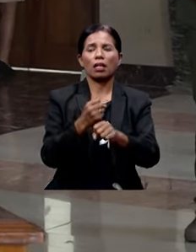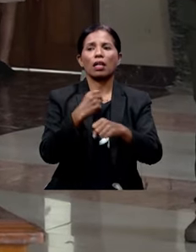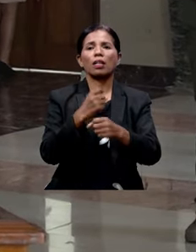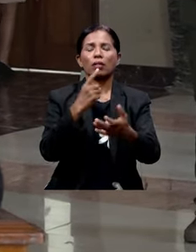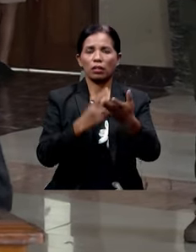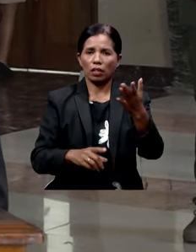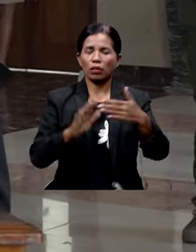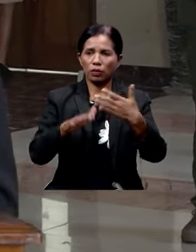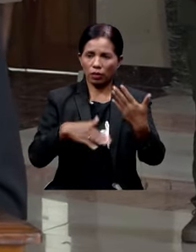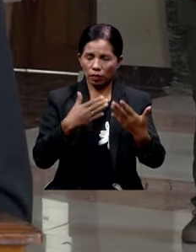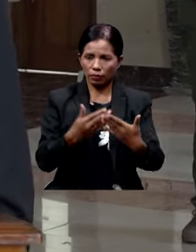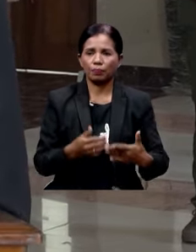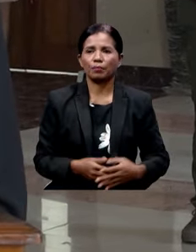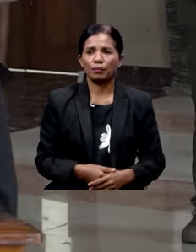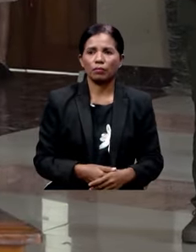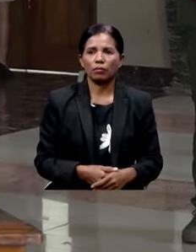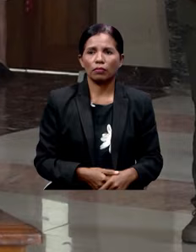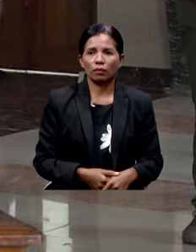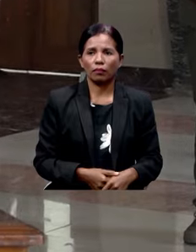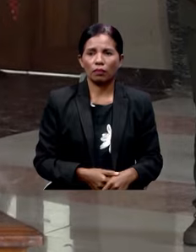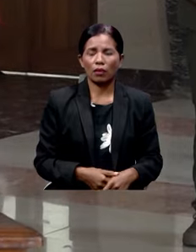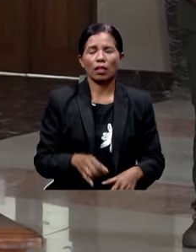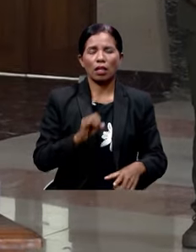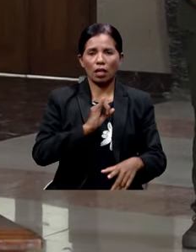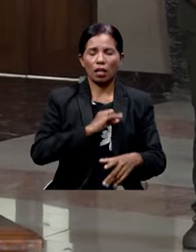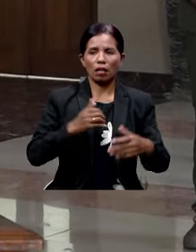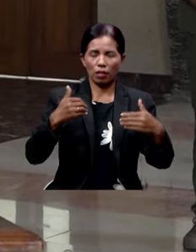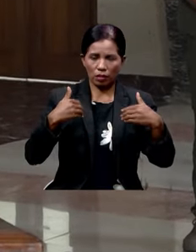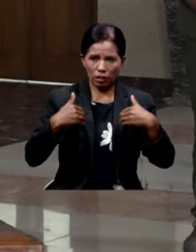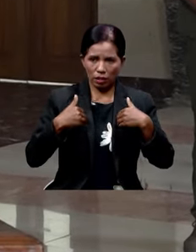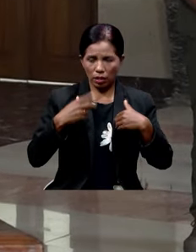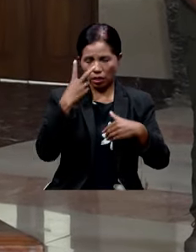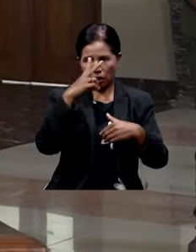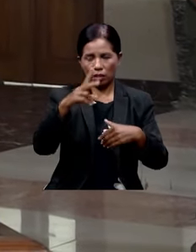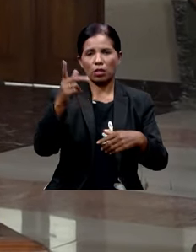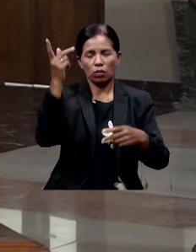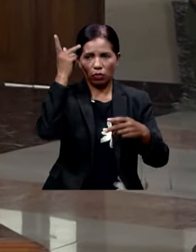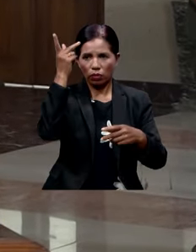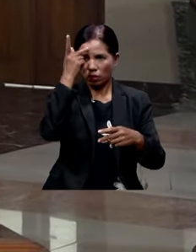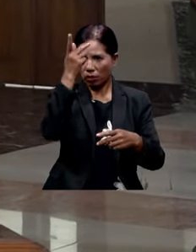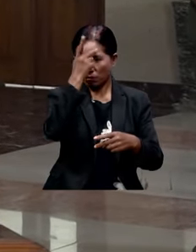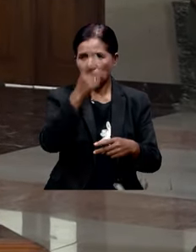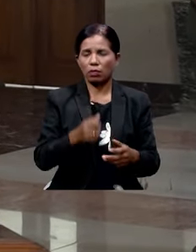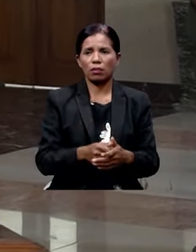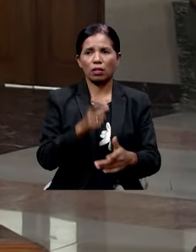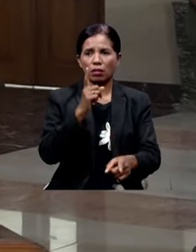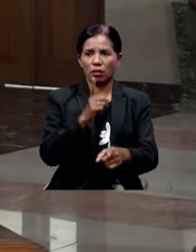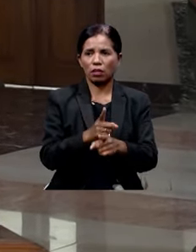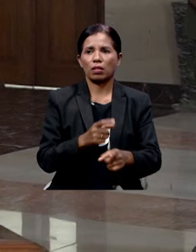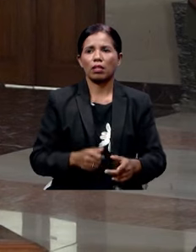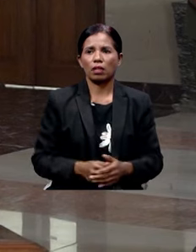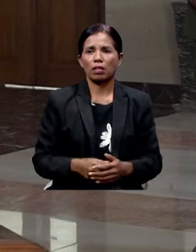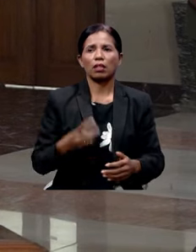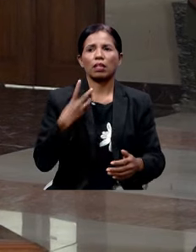não é né, Duni? Como há o Comitê de Revisão, no fato de Moraça teve-se, e